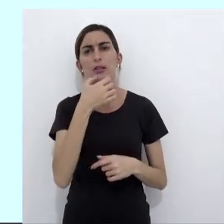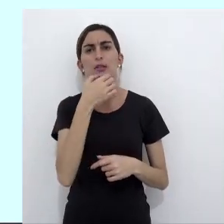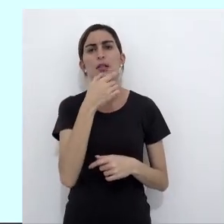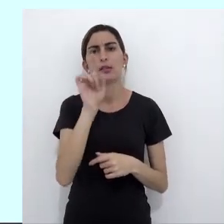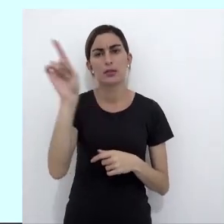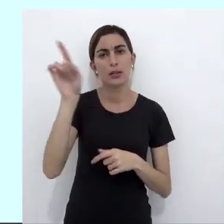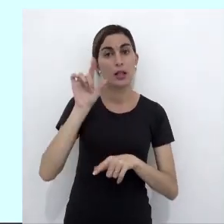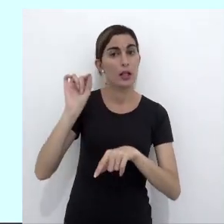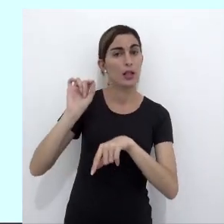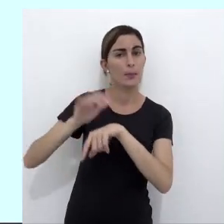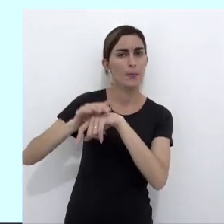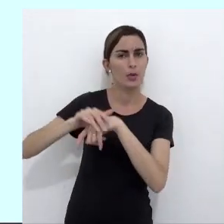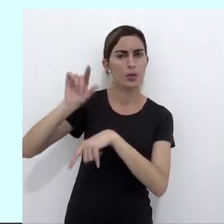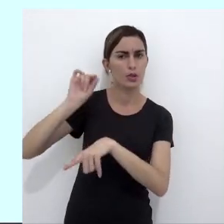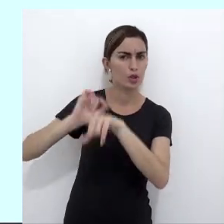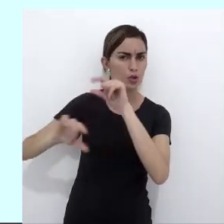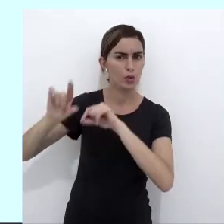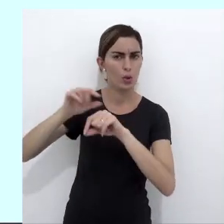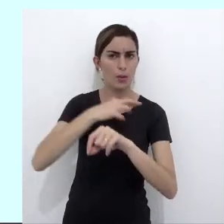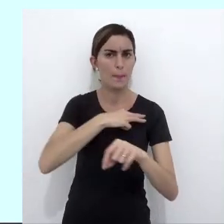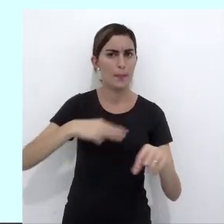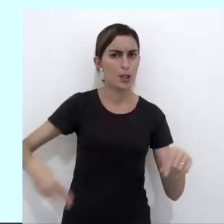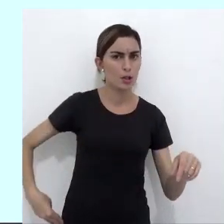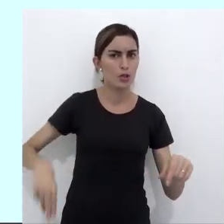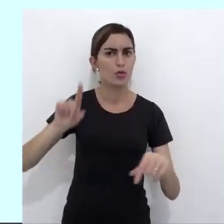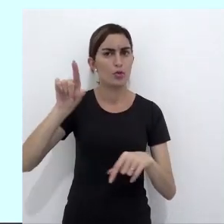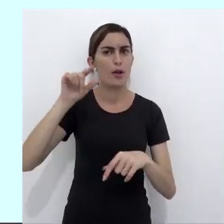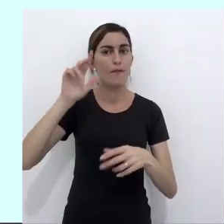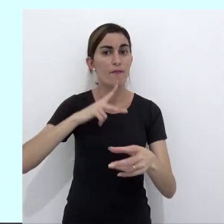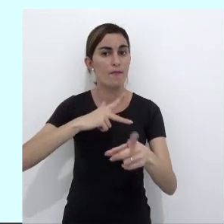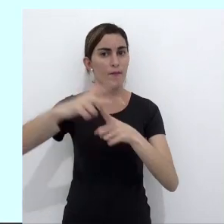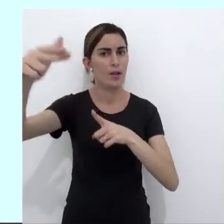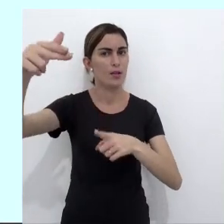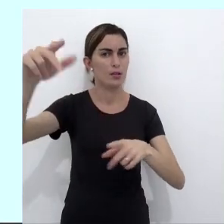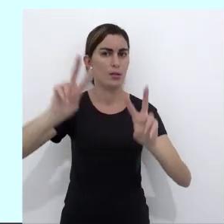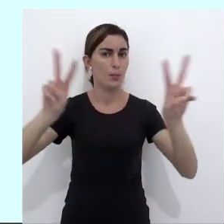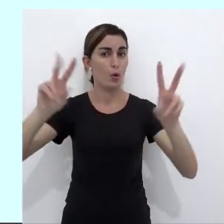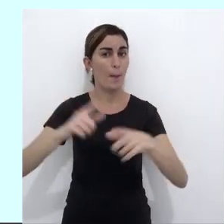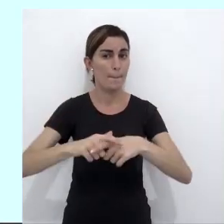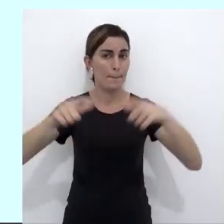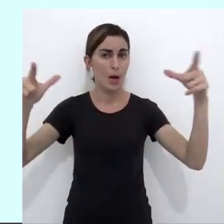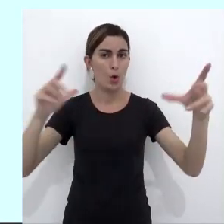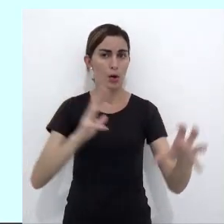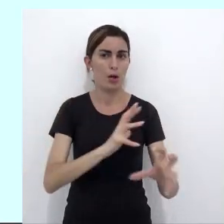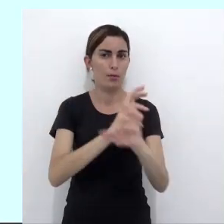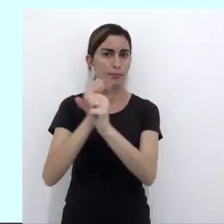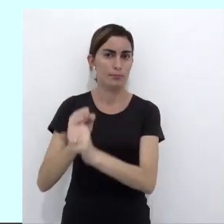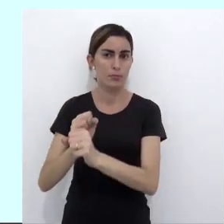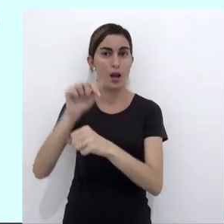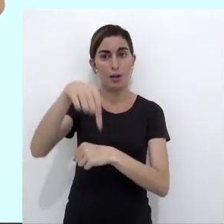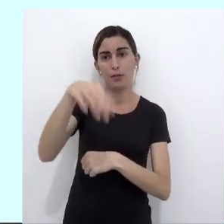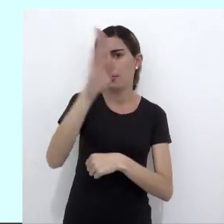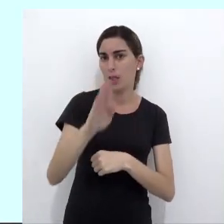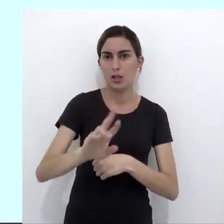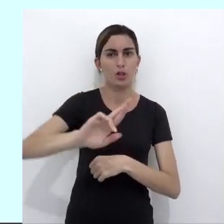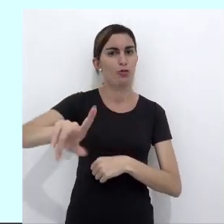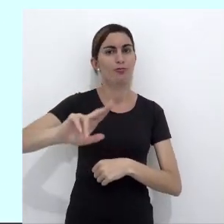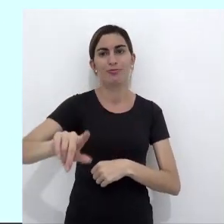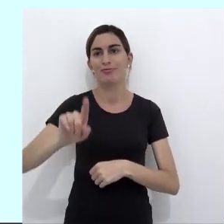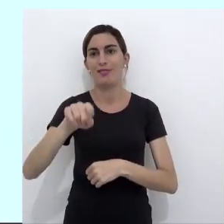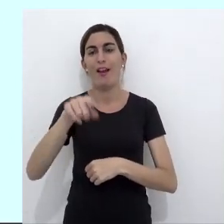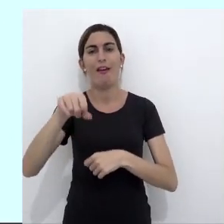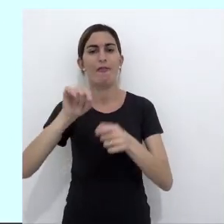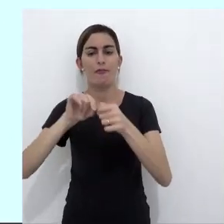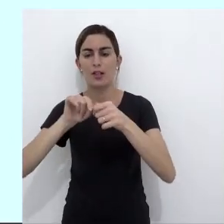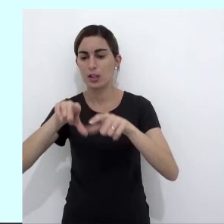quem escolhe o primeiro-ministro é quem vence as eleições, quem tem a maioria no parlamento. No Brasil não, no Brasil